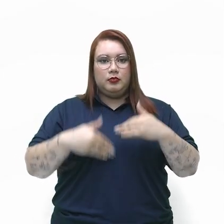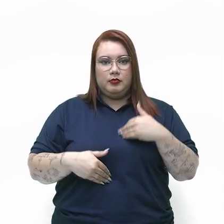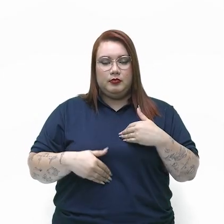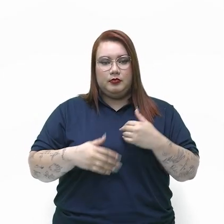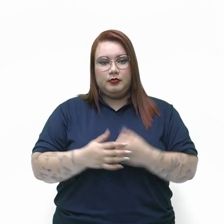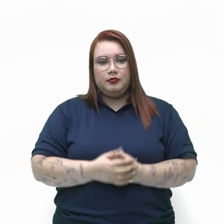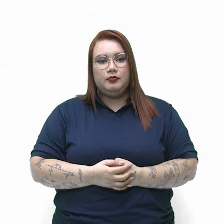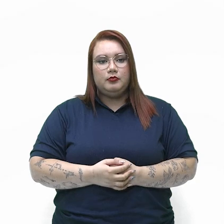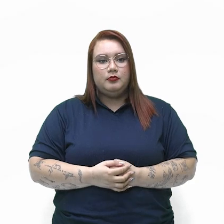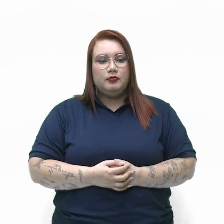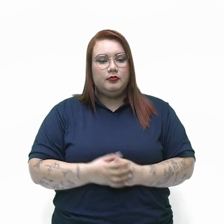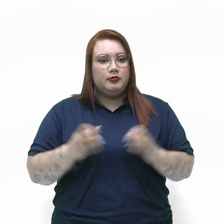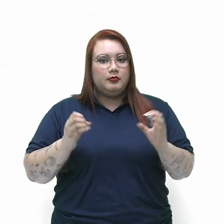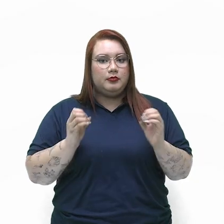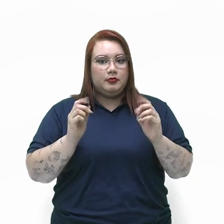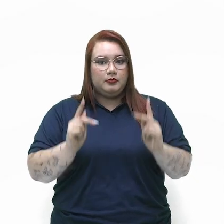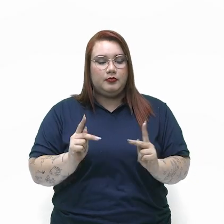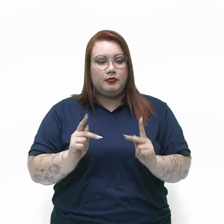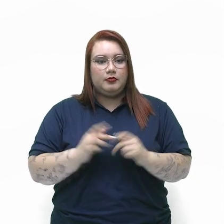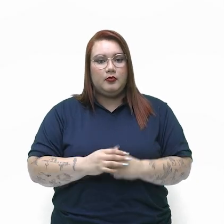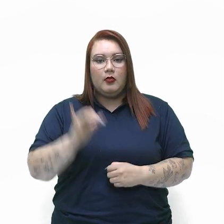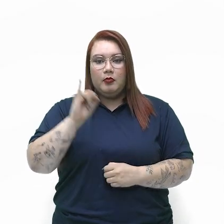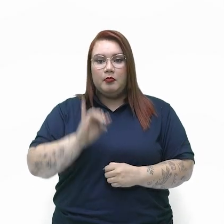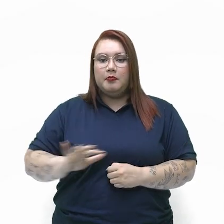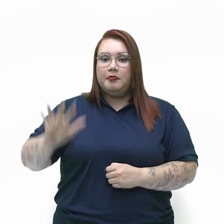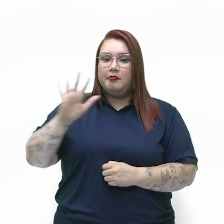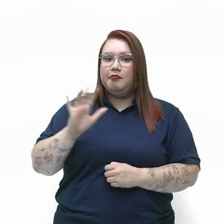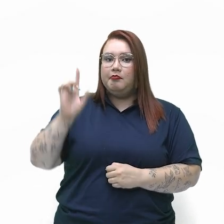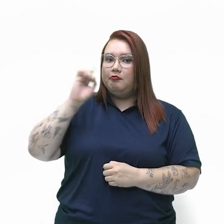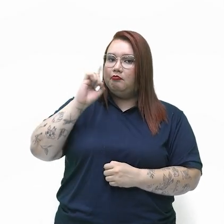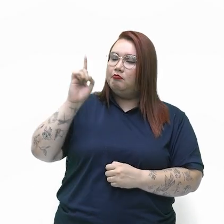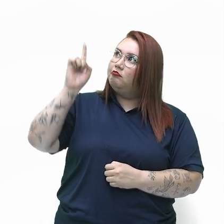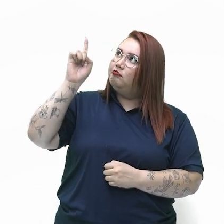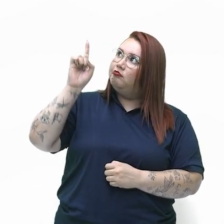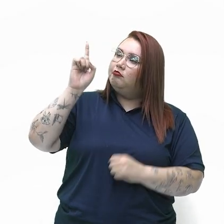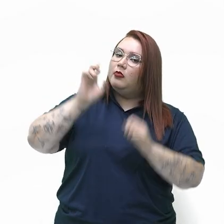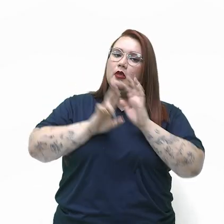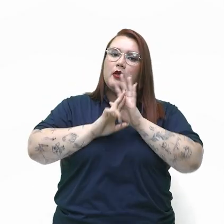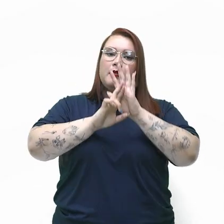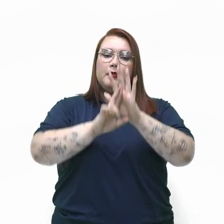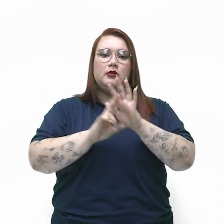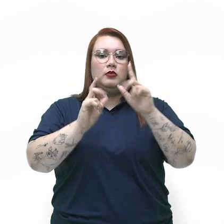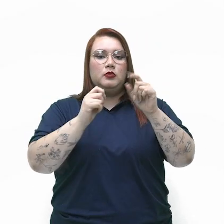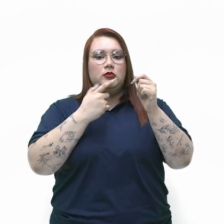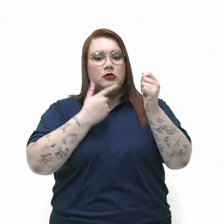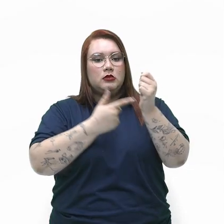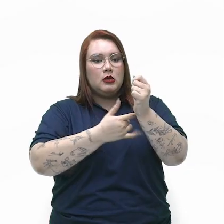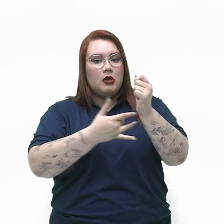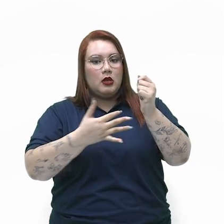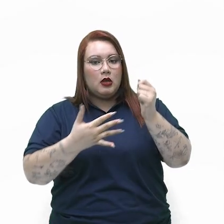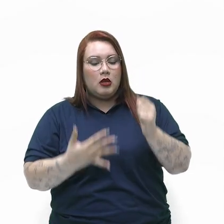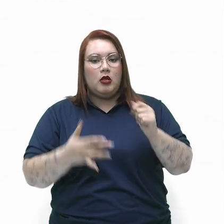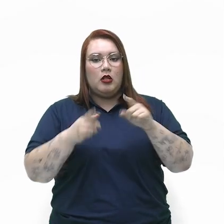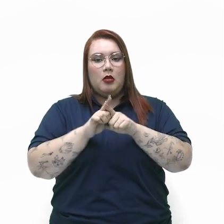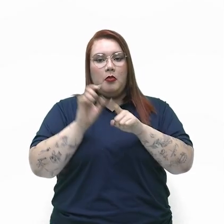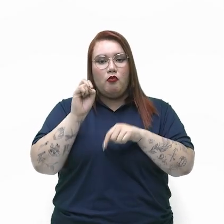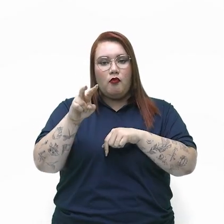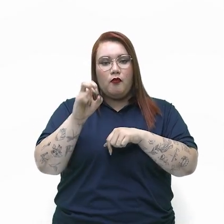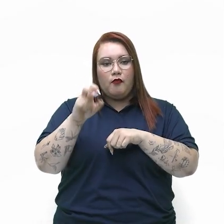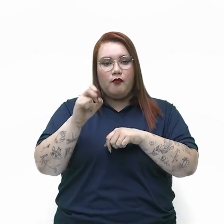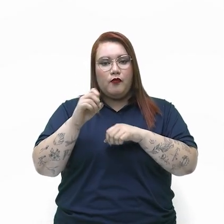infecção. Tá certo? E essa imagem representa para a gente ali o sistema sanguíneo e aí esses vírus, né, ali procurando